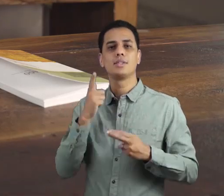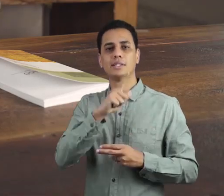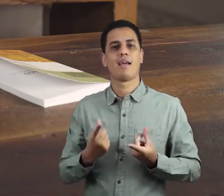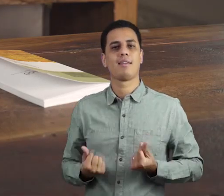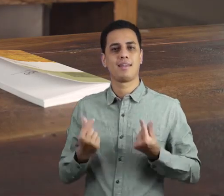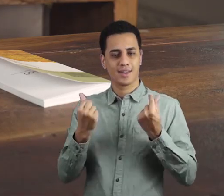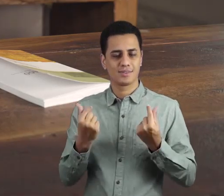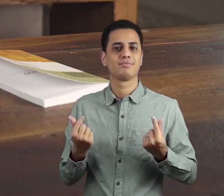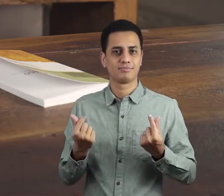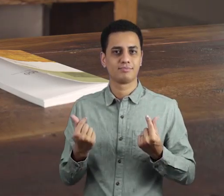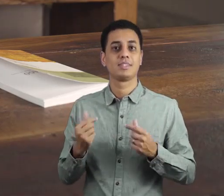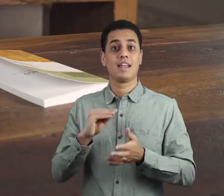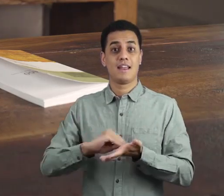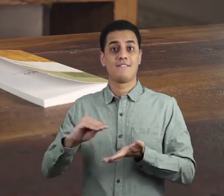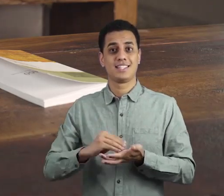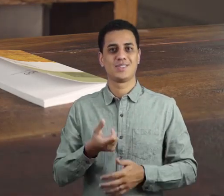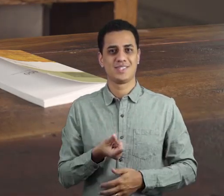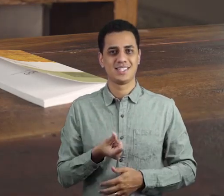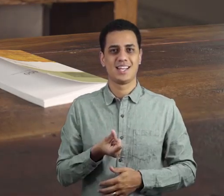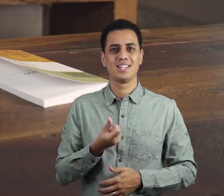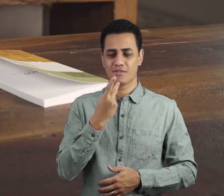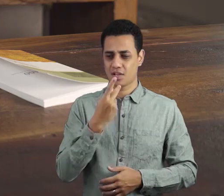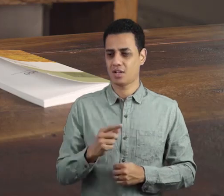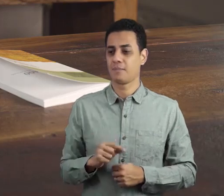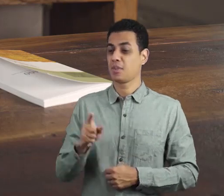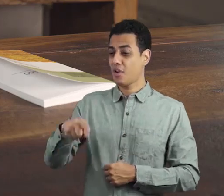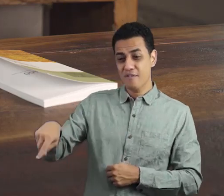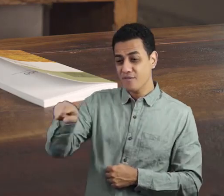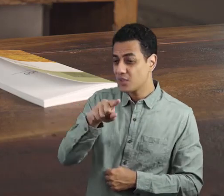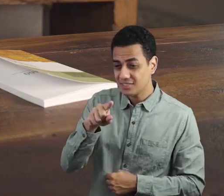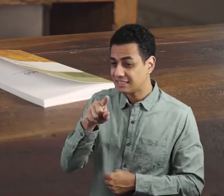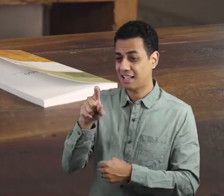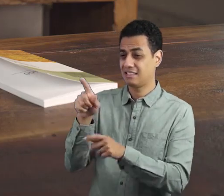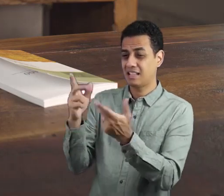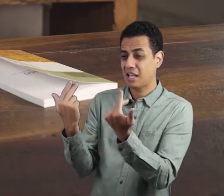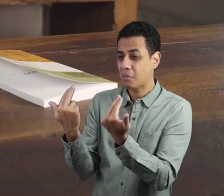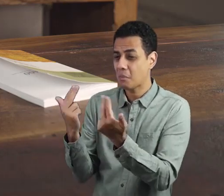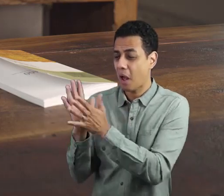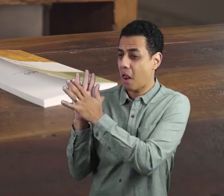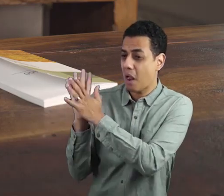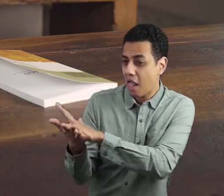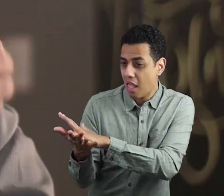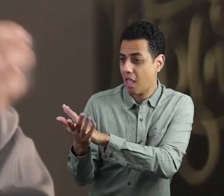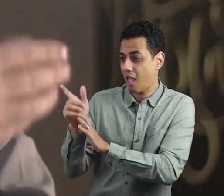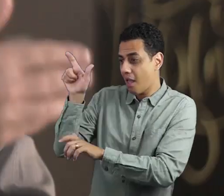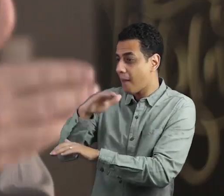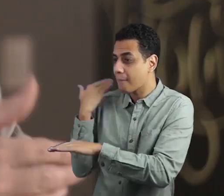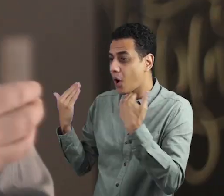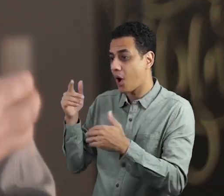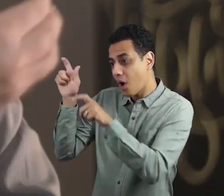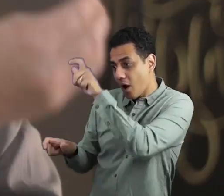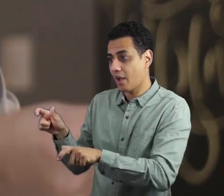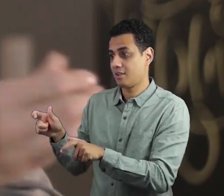compravam sentenças, subornavam os tribunais, eles violavam a justiça e assim eles oprimiam, negando o direito e até